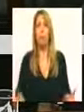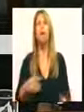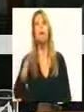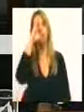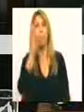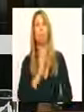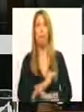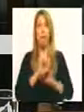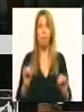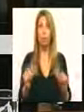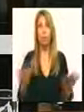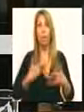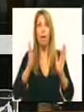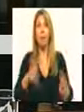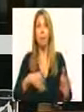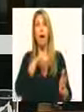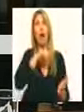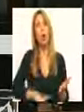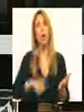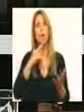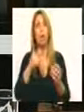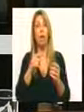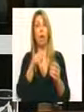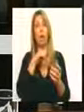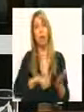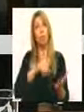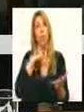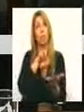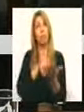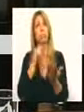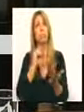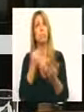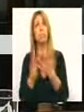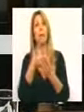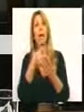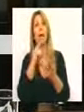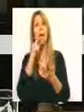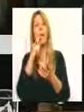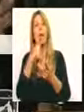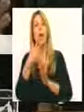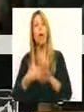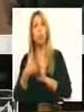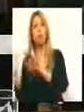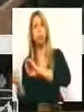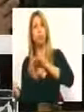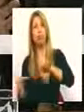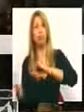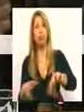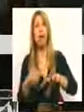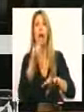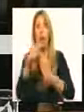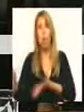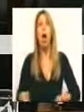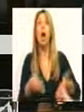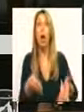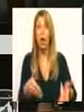preciso adequar as licenças de descarga à situação nova que vivemos relativamente ao caudal do Tejo e